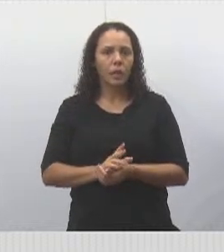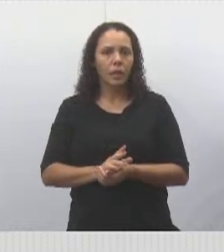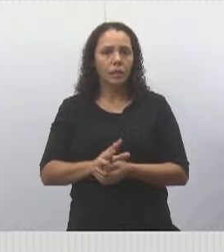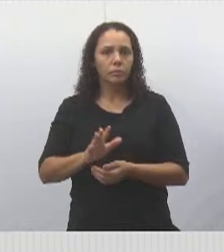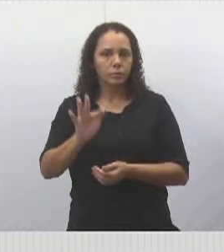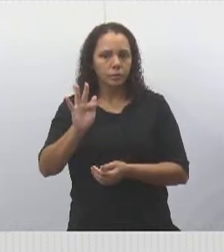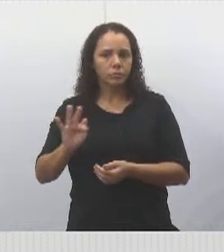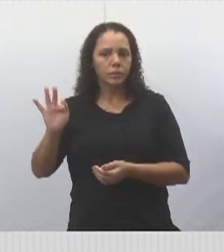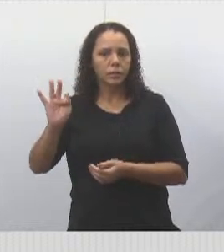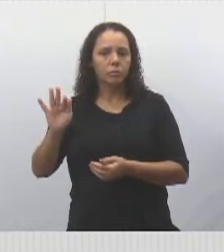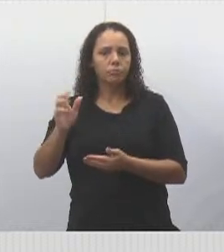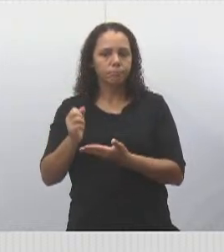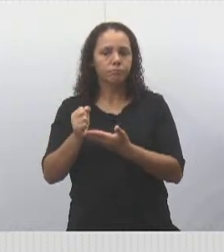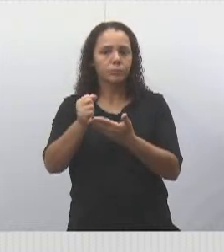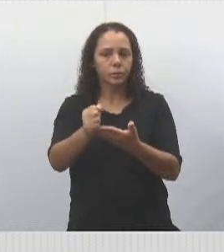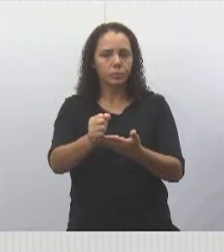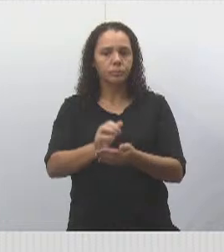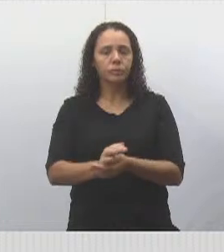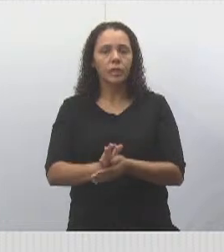Pode passar?